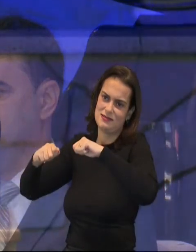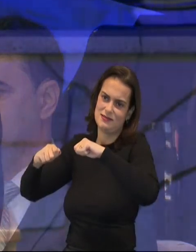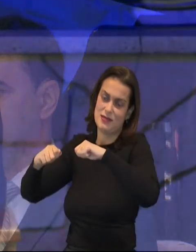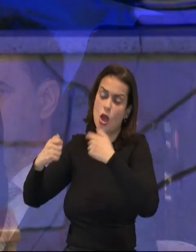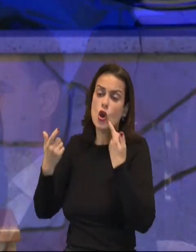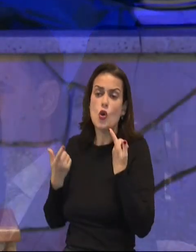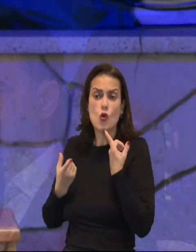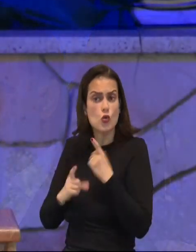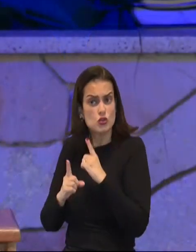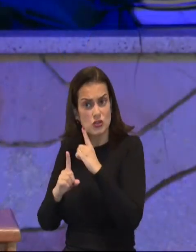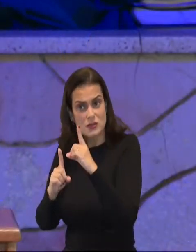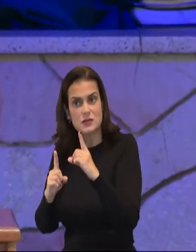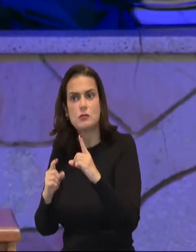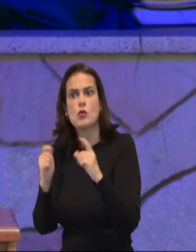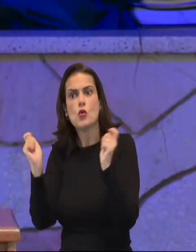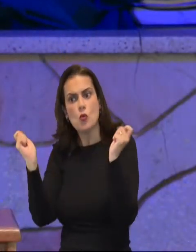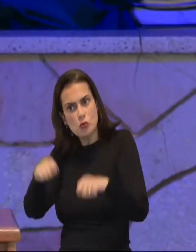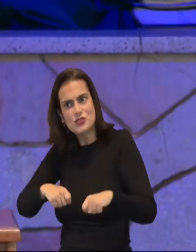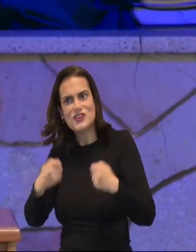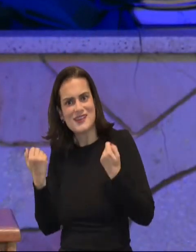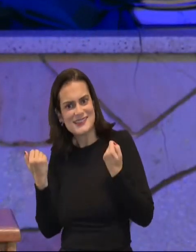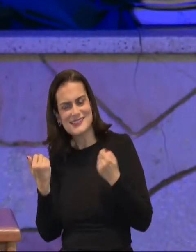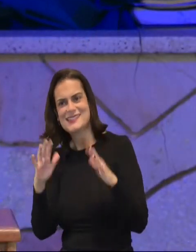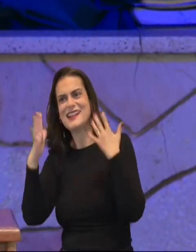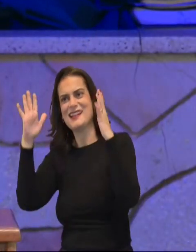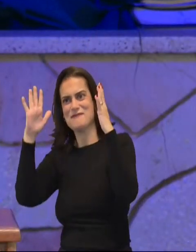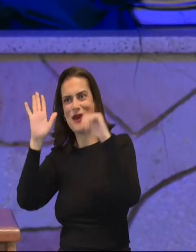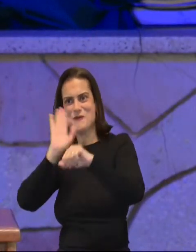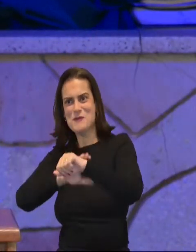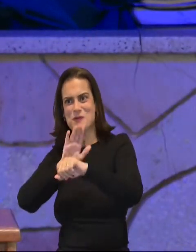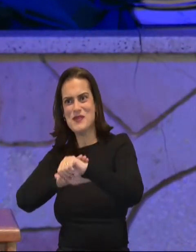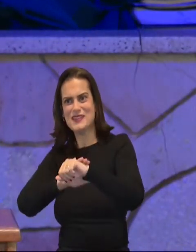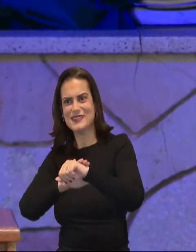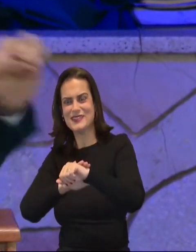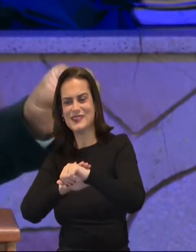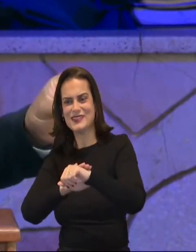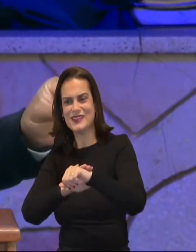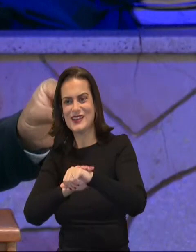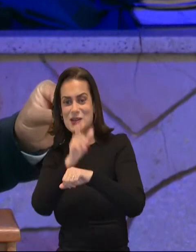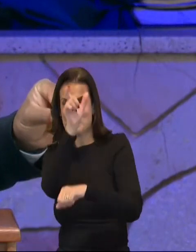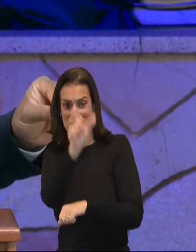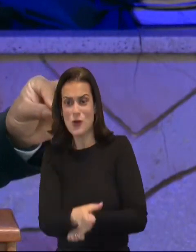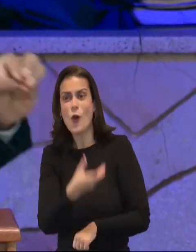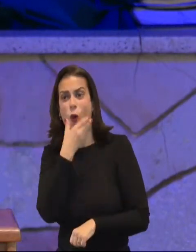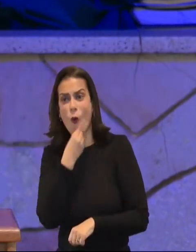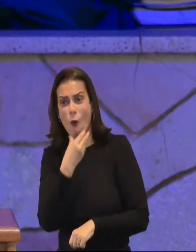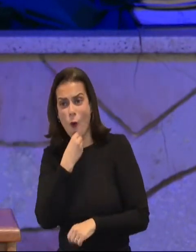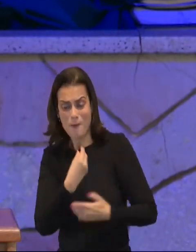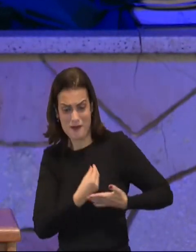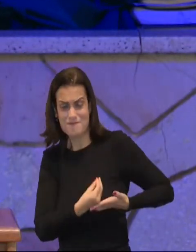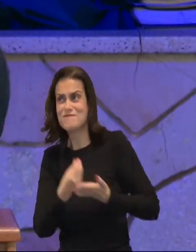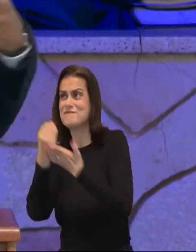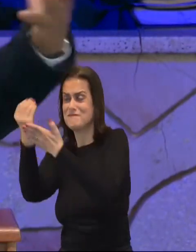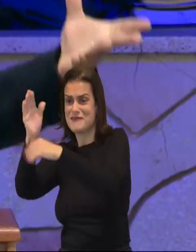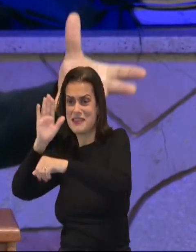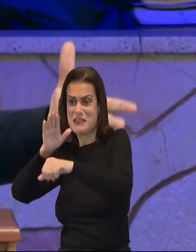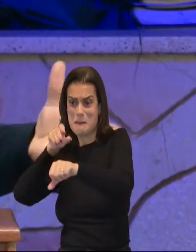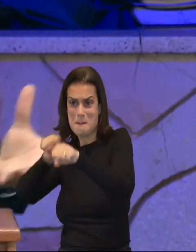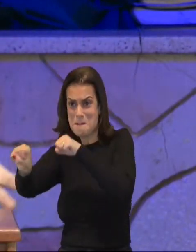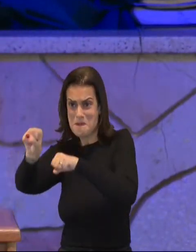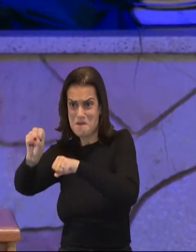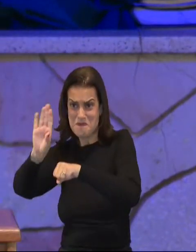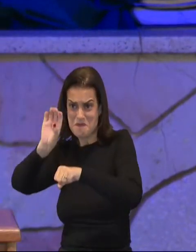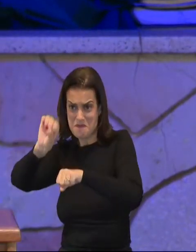poderiam comemorar, celebrar aquele momento, olha, este homem perde a sua vida, ele se mata e nós vamos